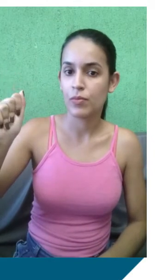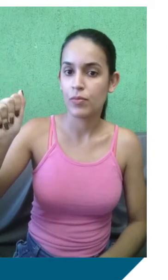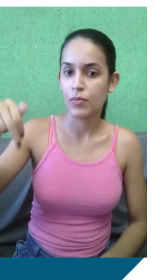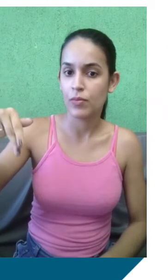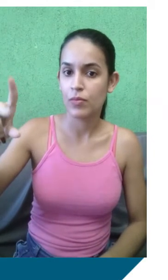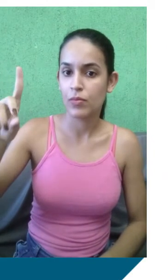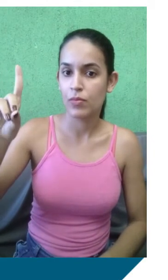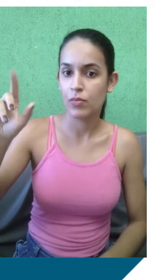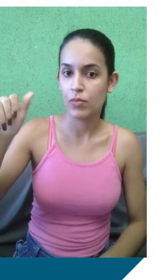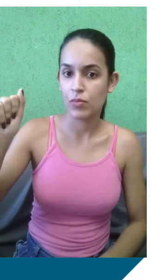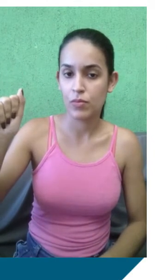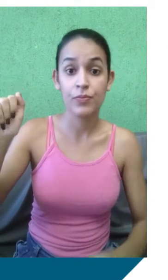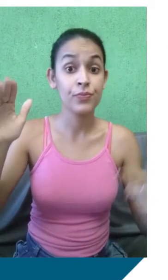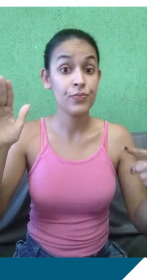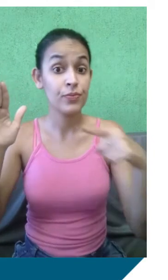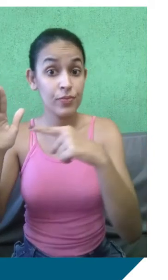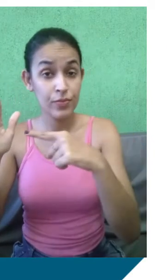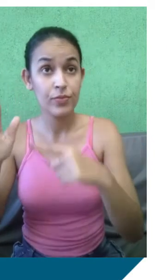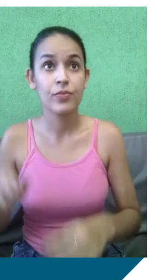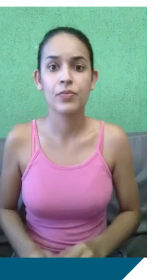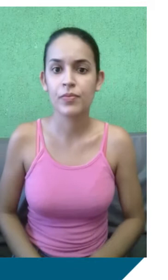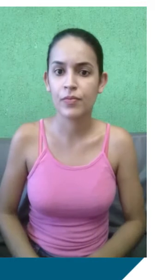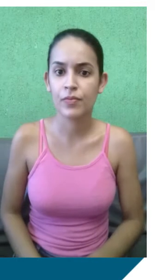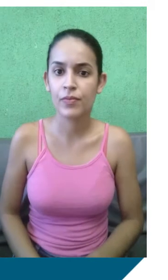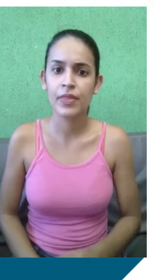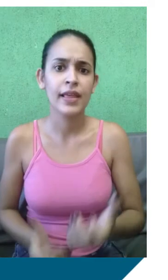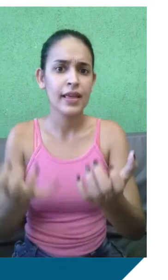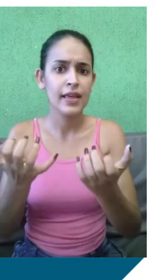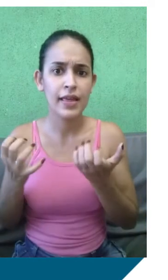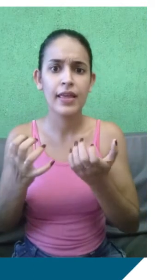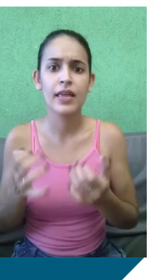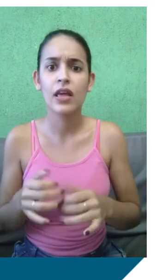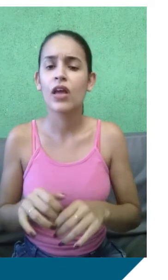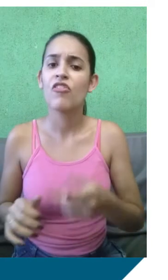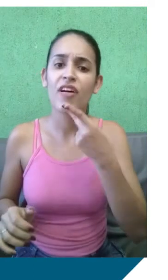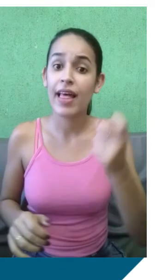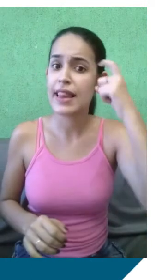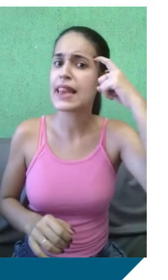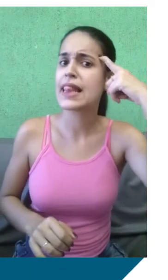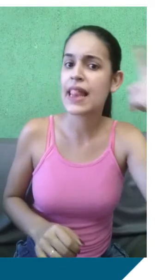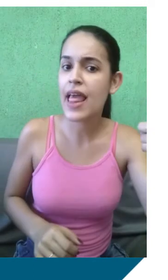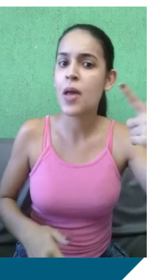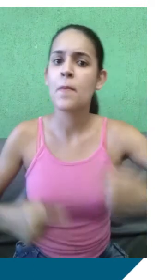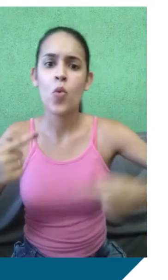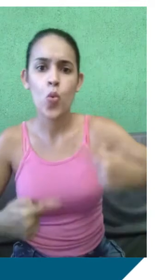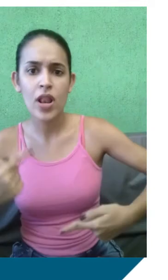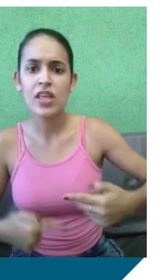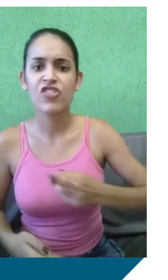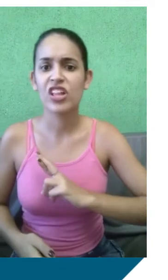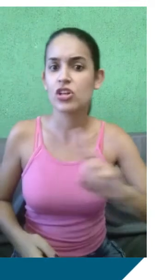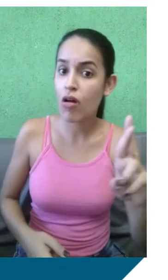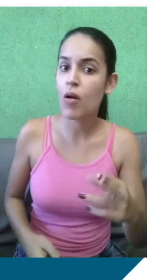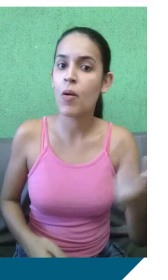indistintamente no Brasil. Propaganda é a atividade associada à divulgação de ideias, políticas, religiosas, partidárias,